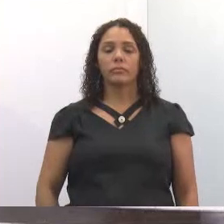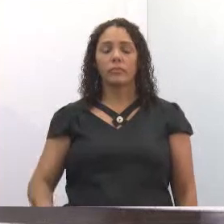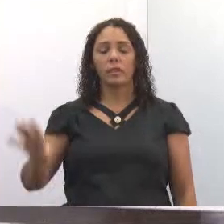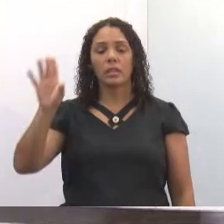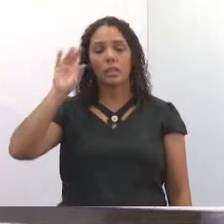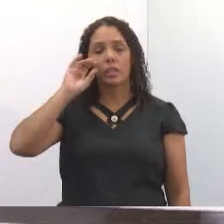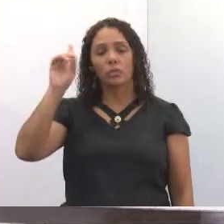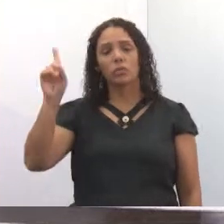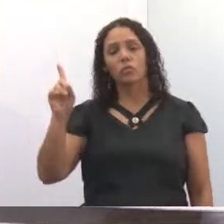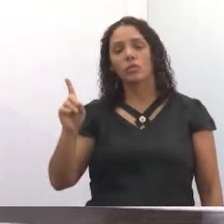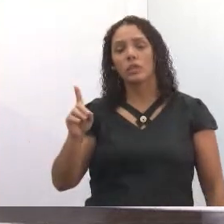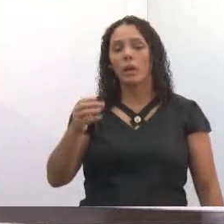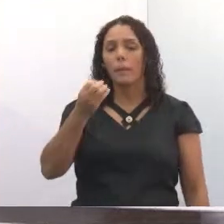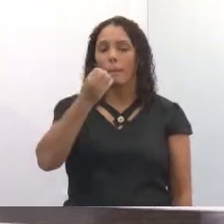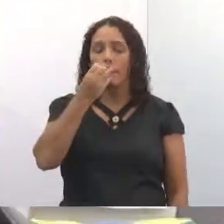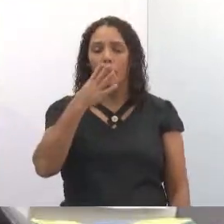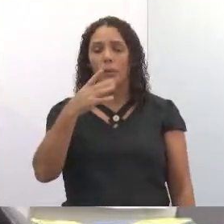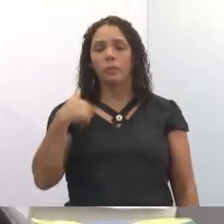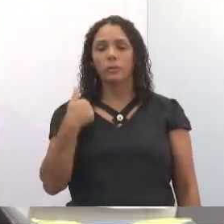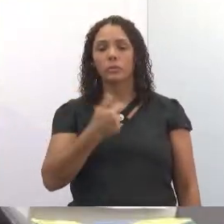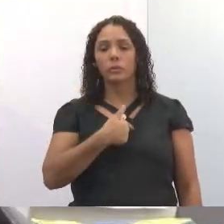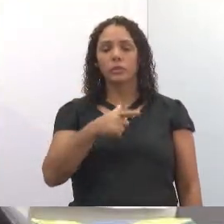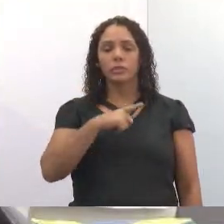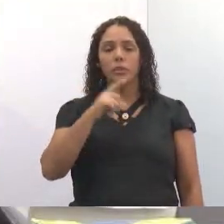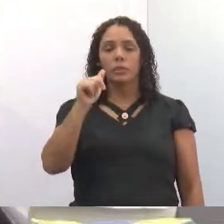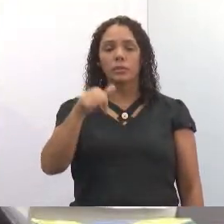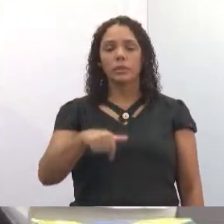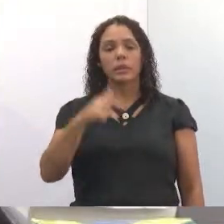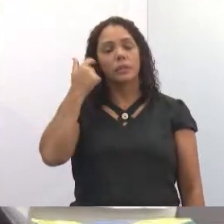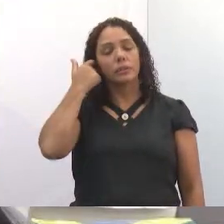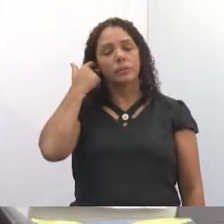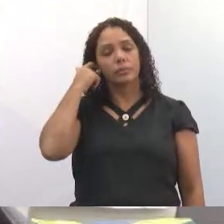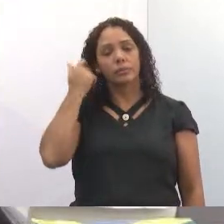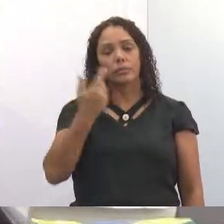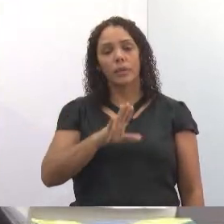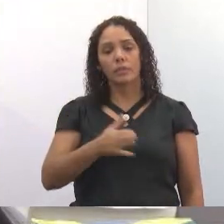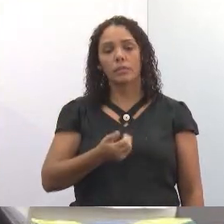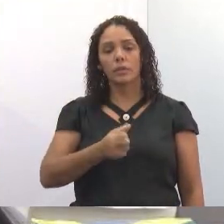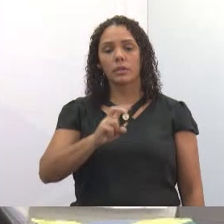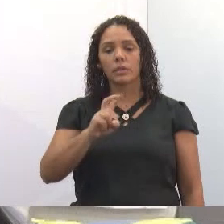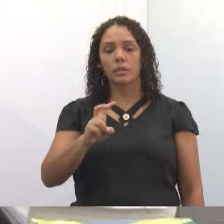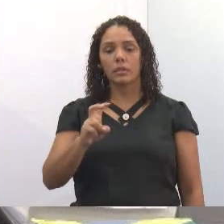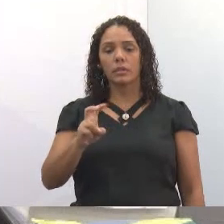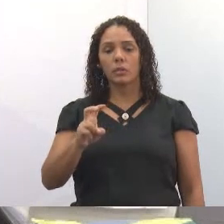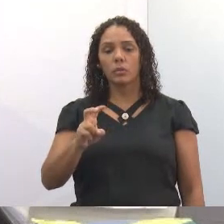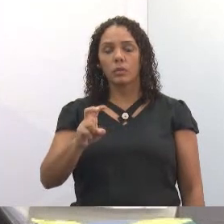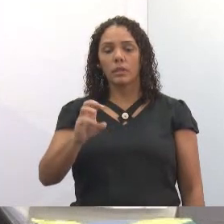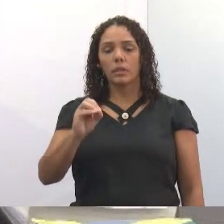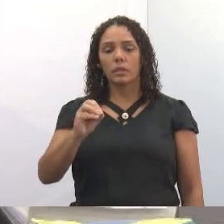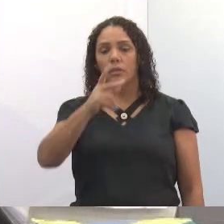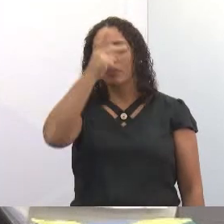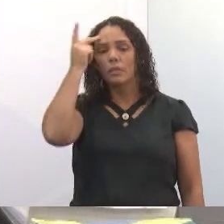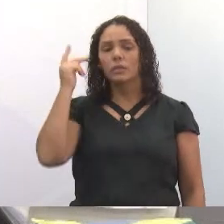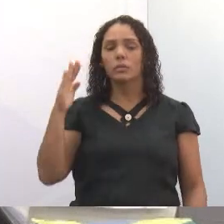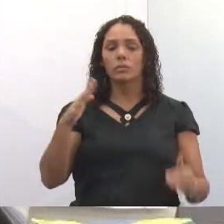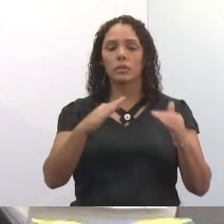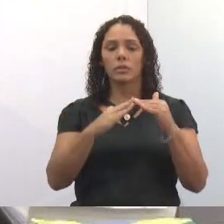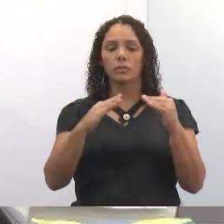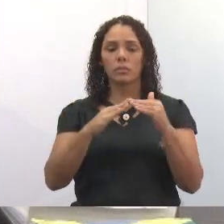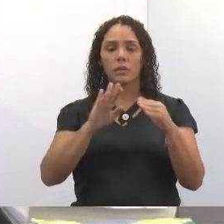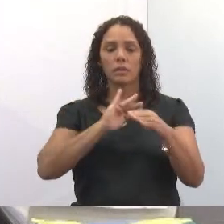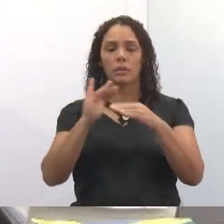dia propício que nós tivemos aqui aproximadamente 50 moradores do